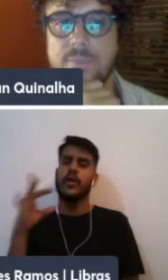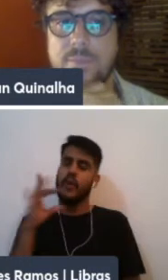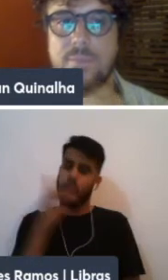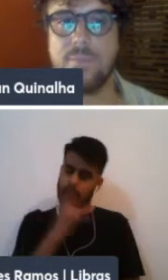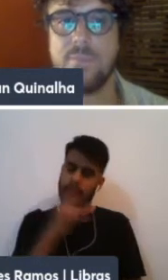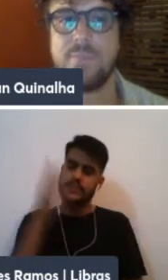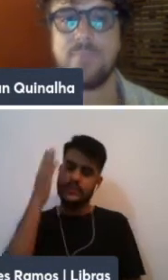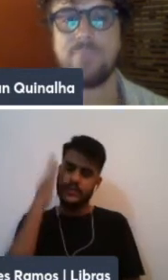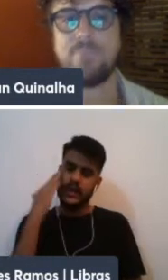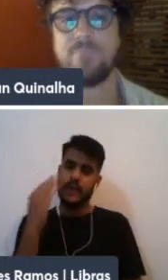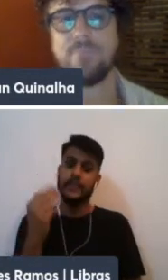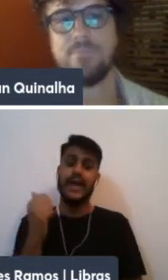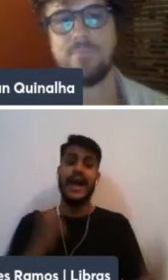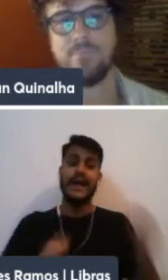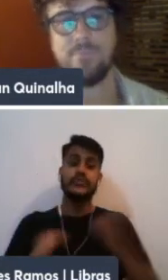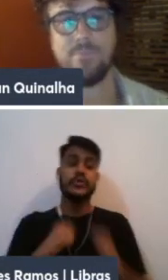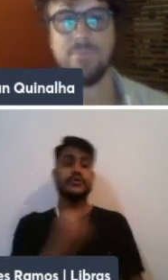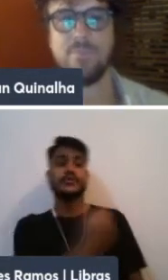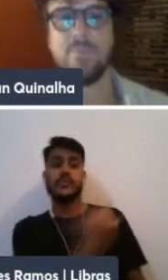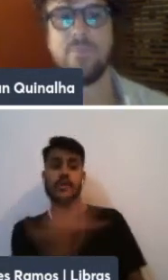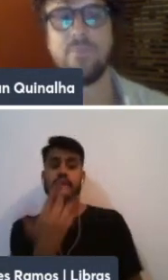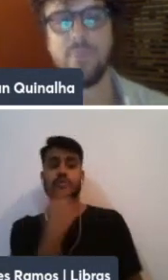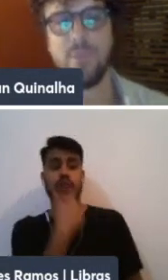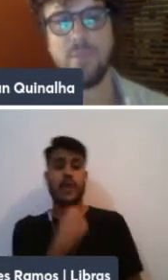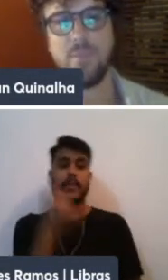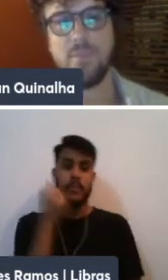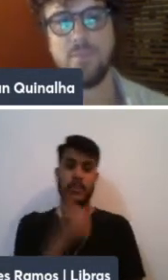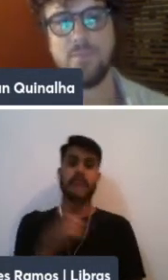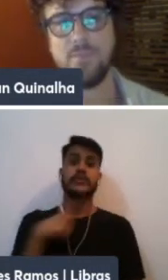atores, quantas atrizes foram de mãos dadas